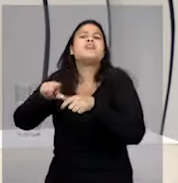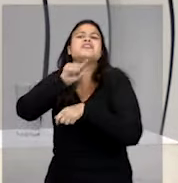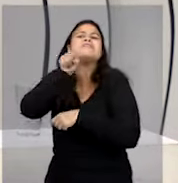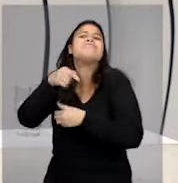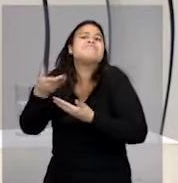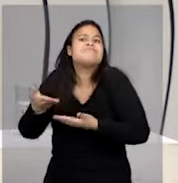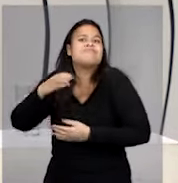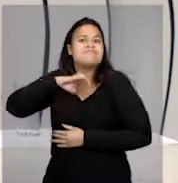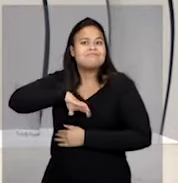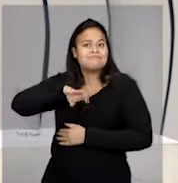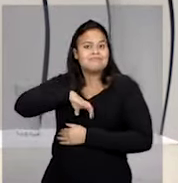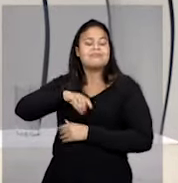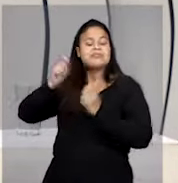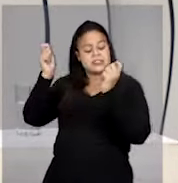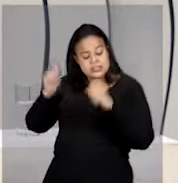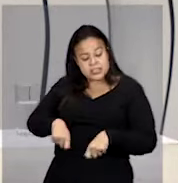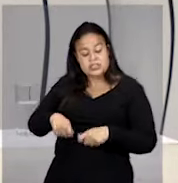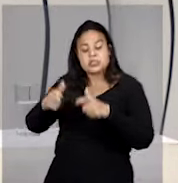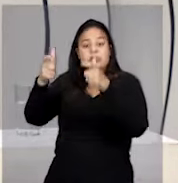lugar, uma coisa que você está